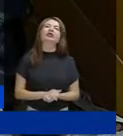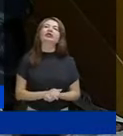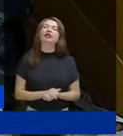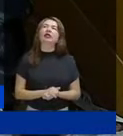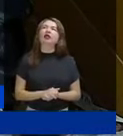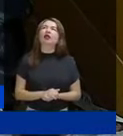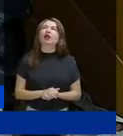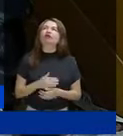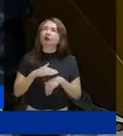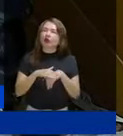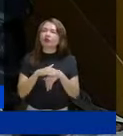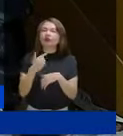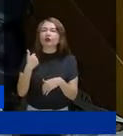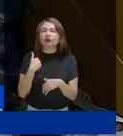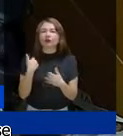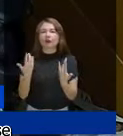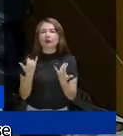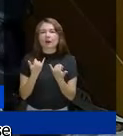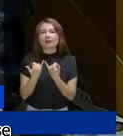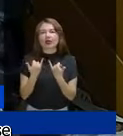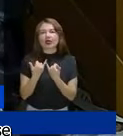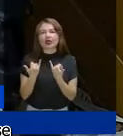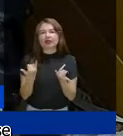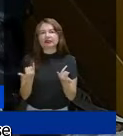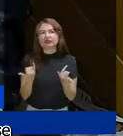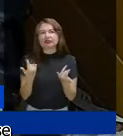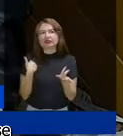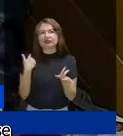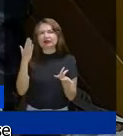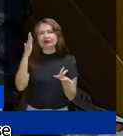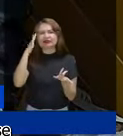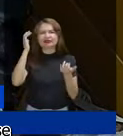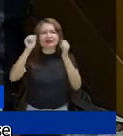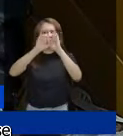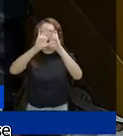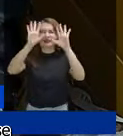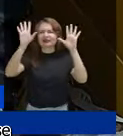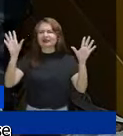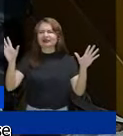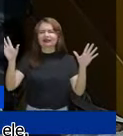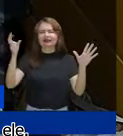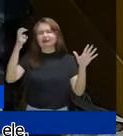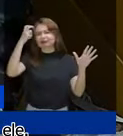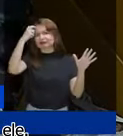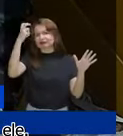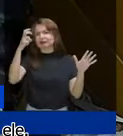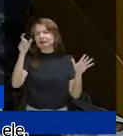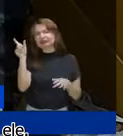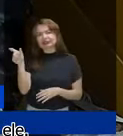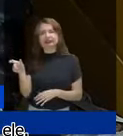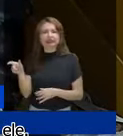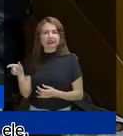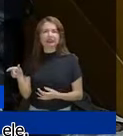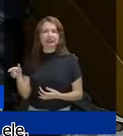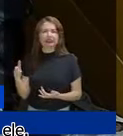conversava comigo, conversou comigo como se eu pudesse entender a intelectualidade de um homem como